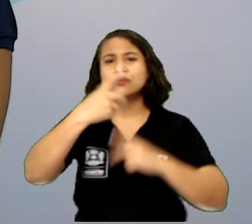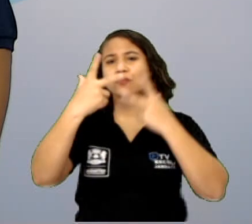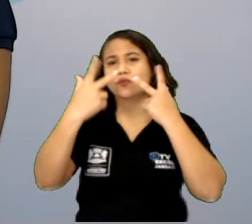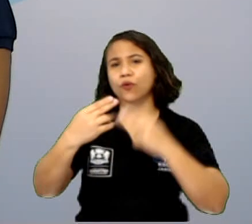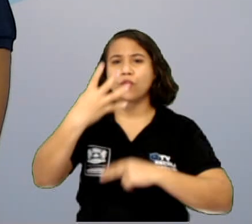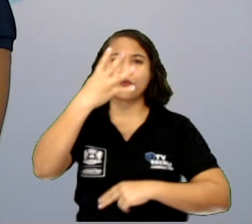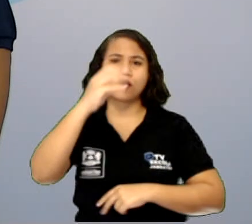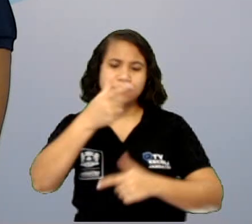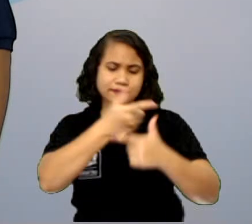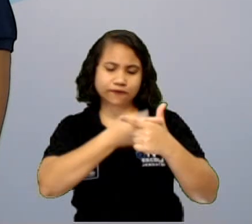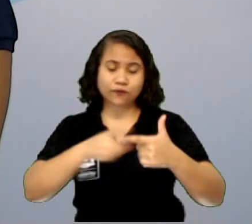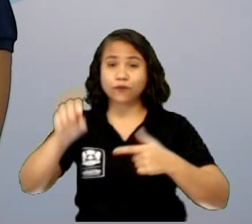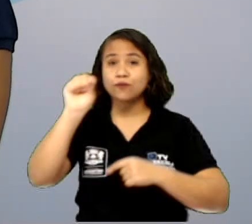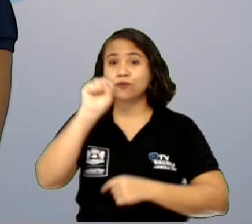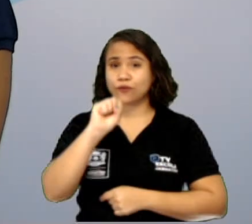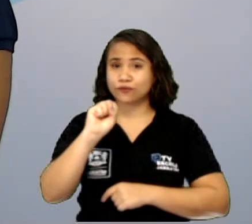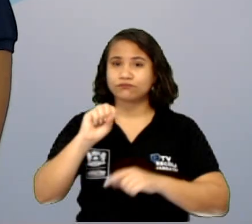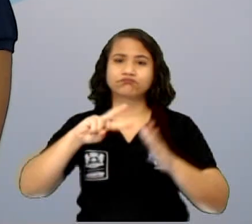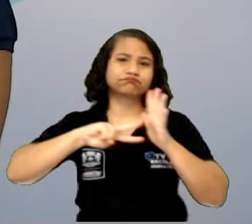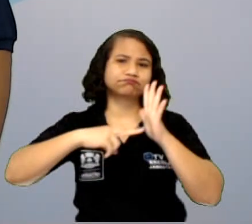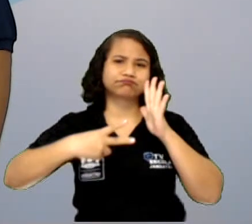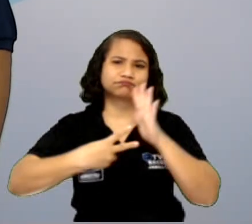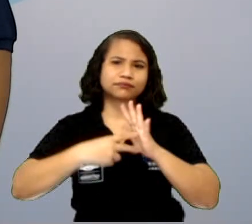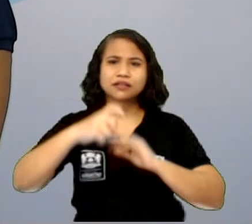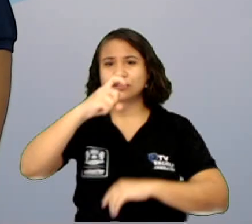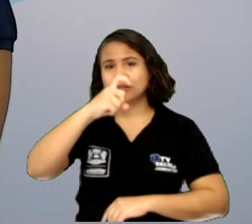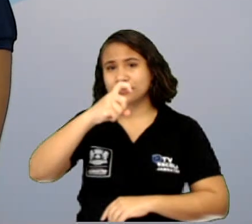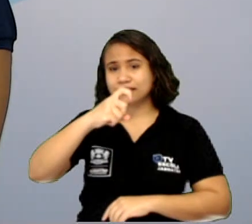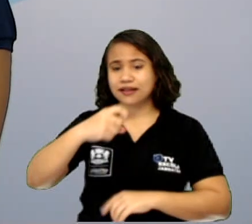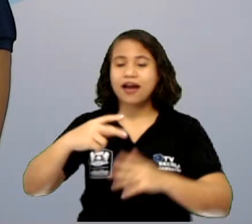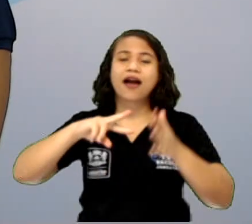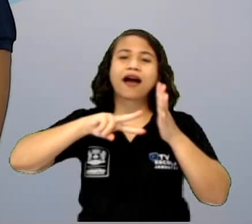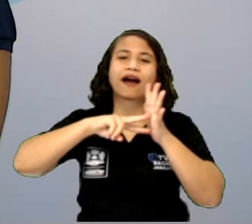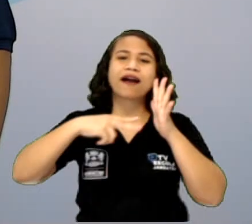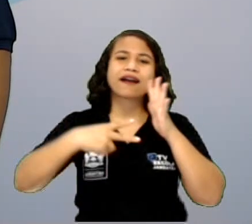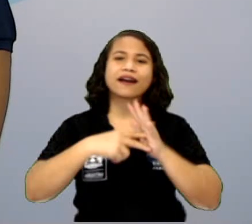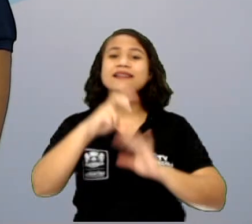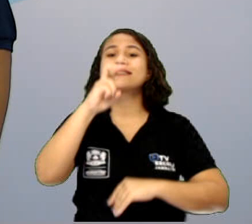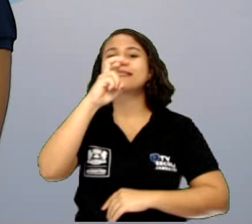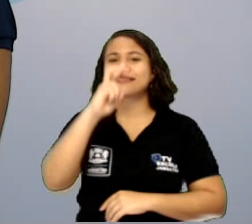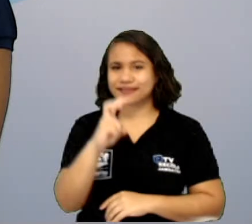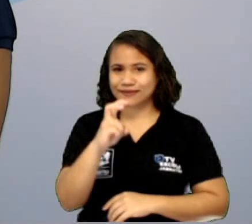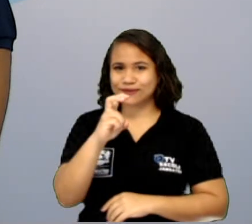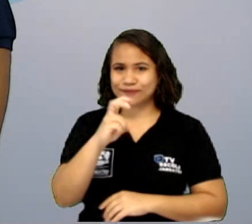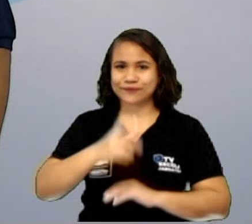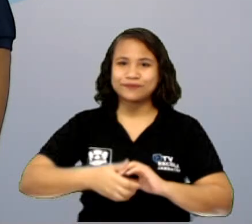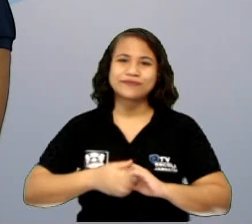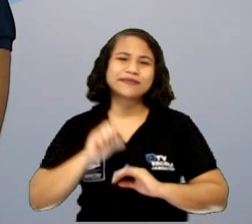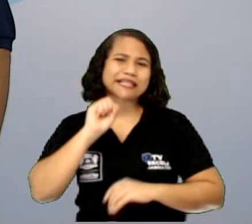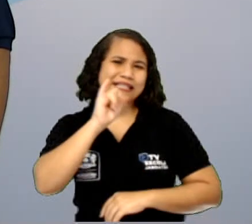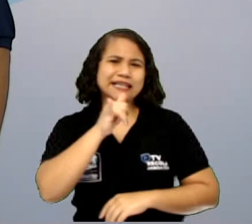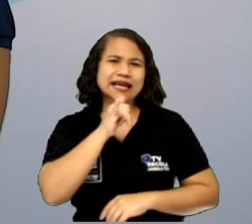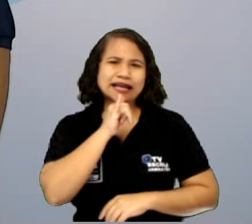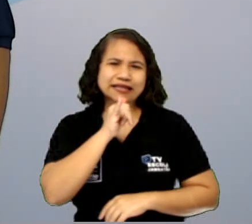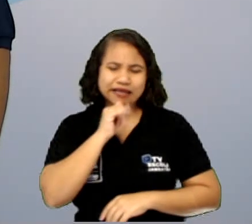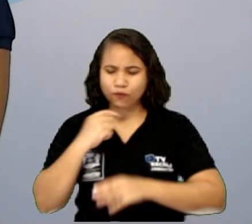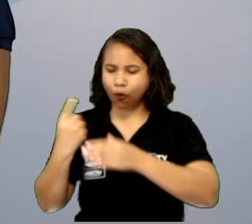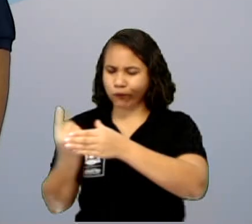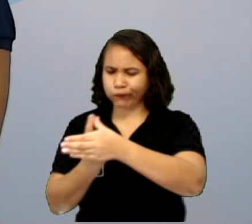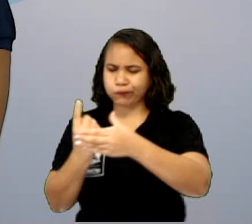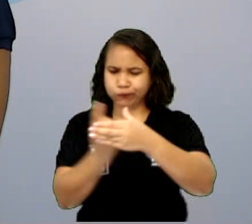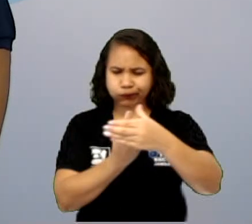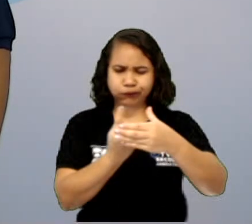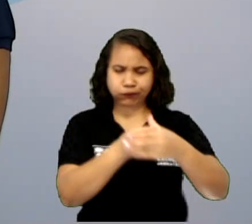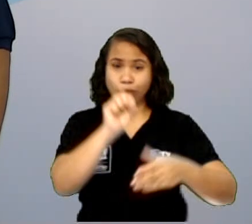vai ser igual a 40 / 8 ou seja x = 5 que é que significa isso se eu tiver oito